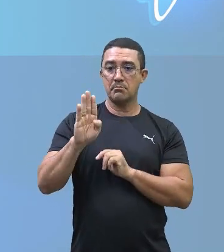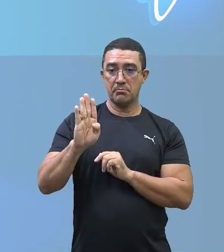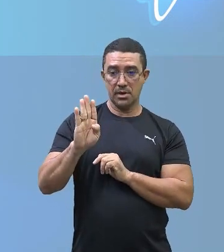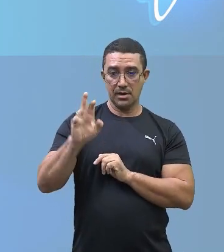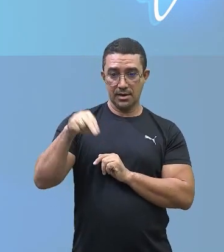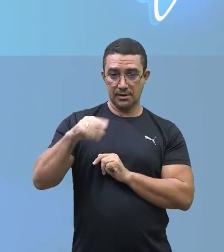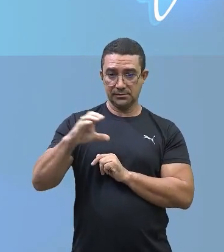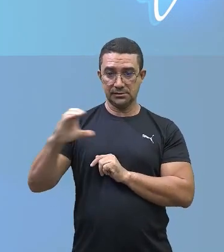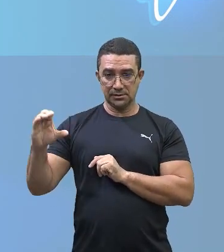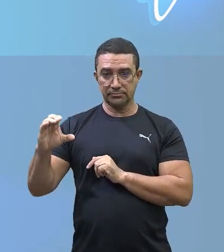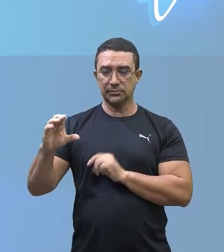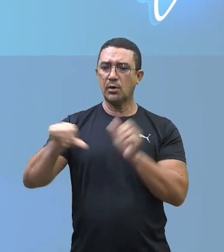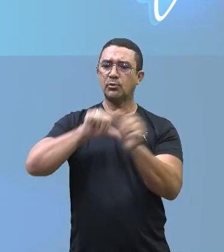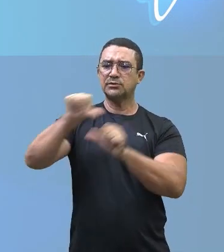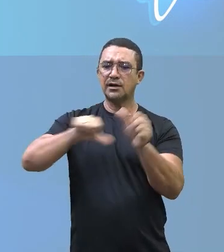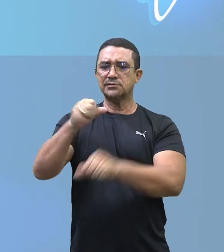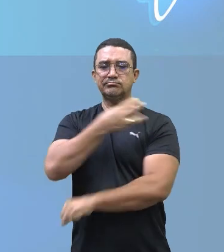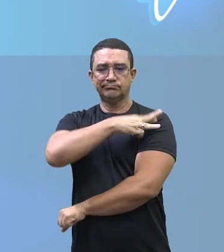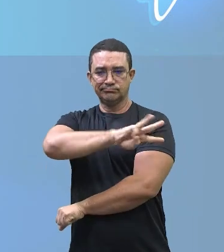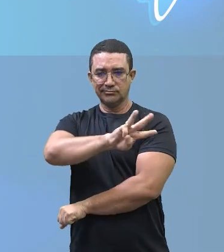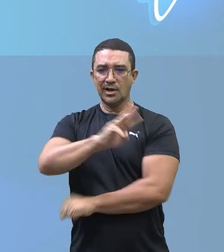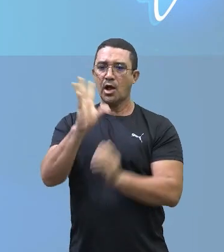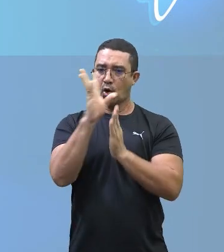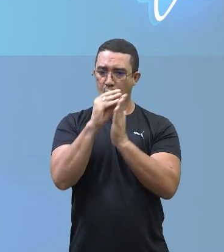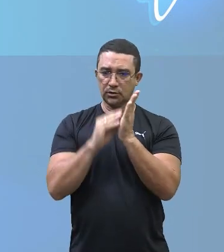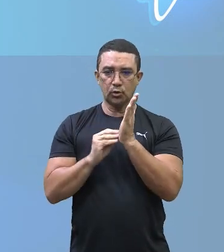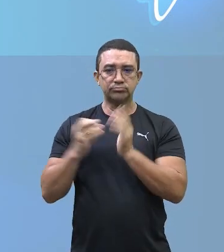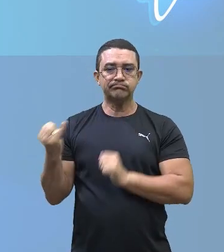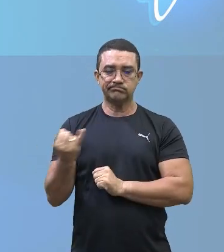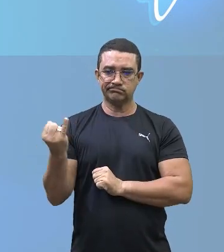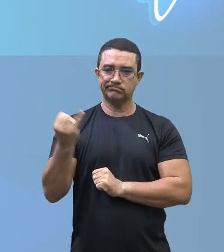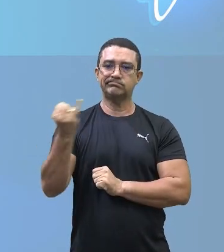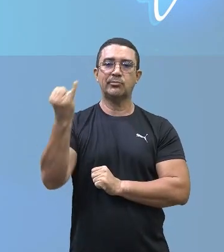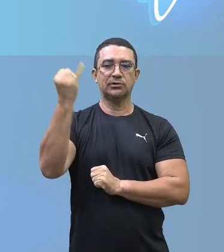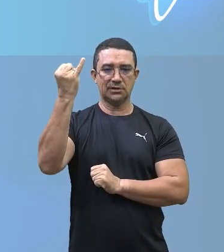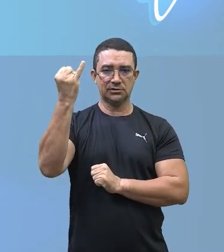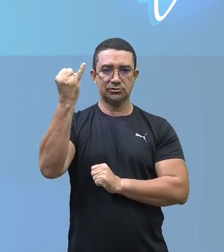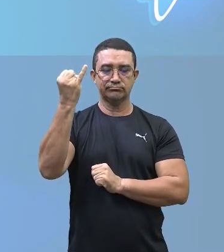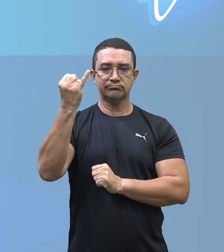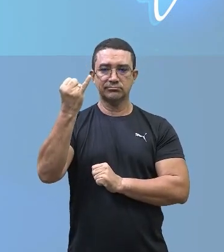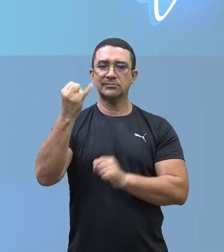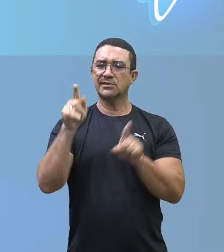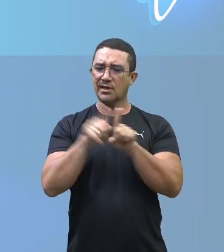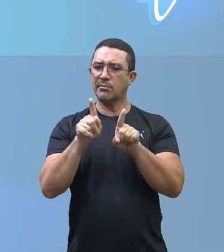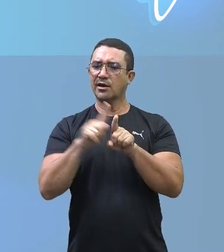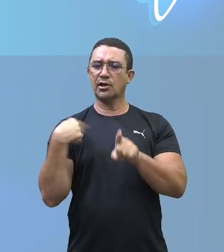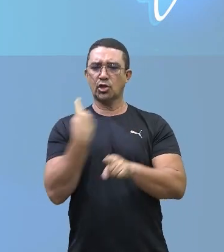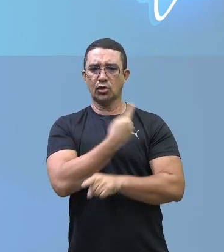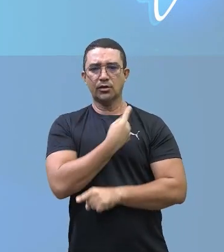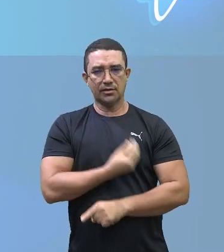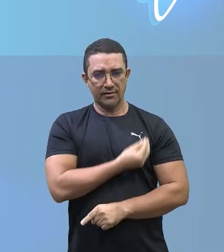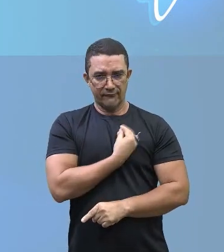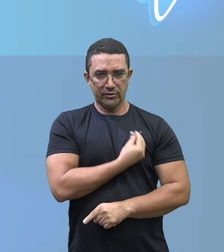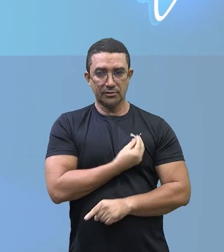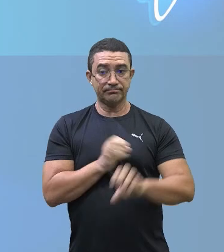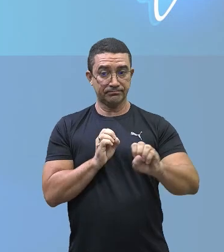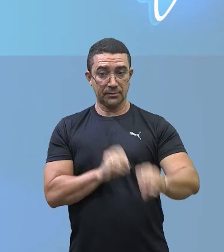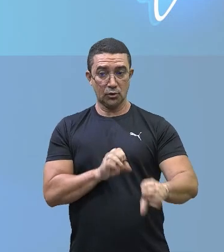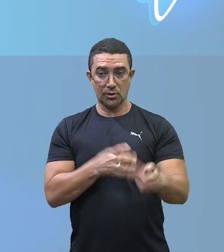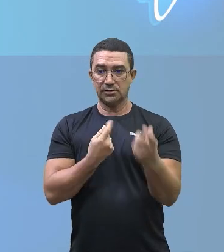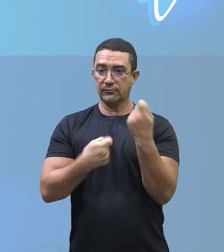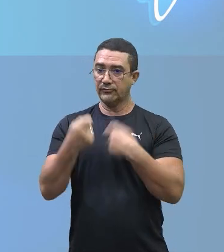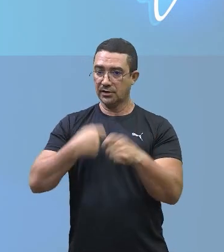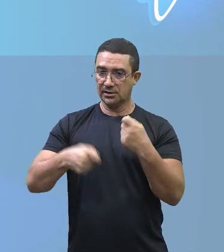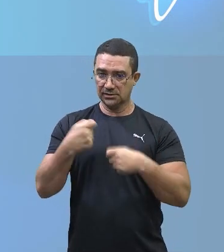mudança do ensino médio, ele é um dos conteúdos ali muito importantes, né? E de fato, para a nossa vida ele é muito importante, né? A educação financeira não